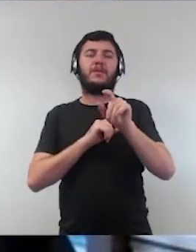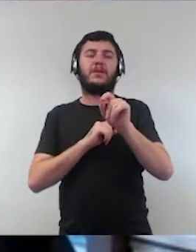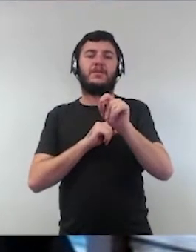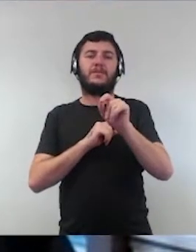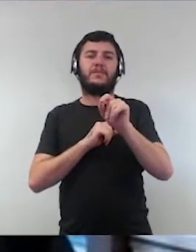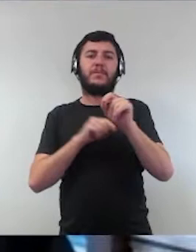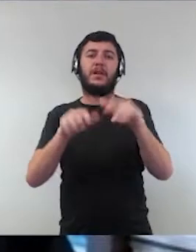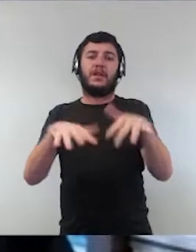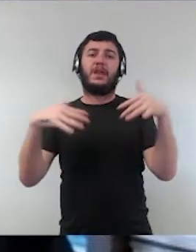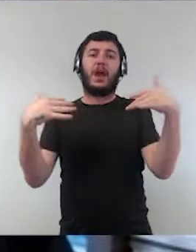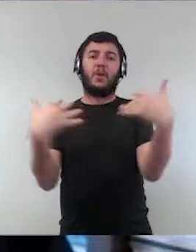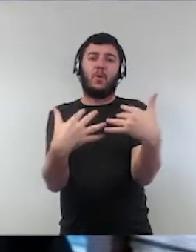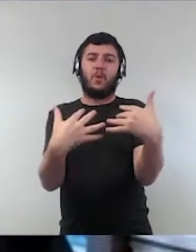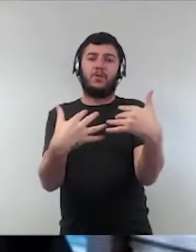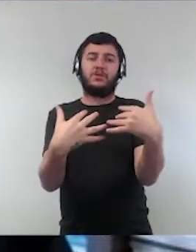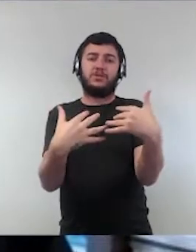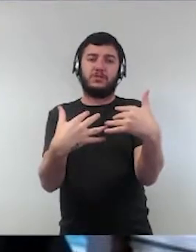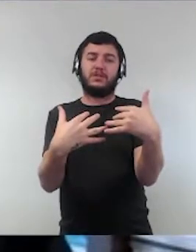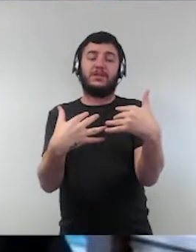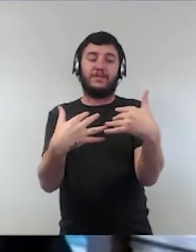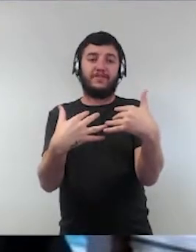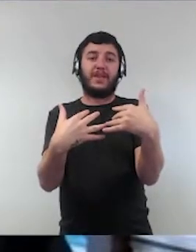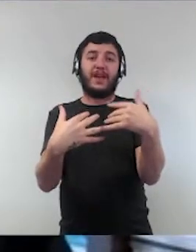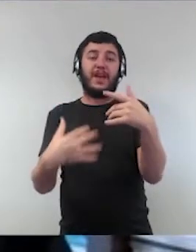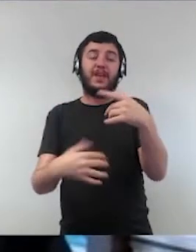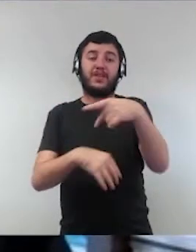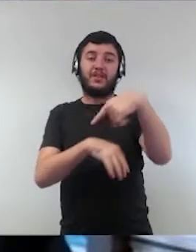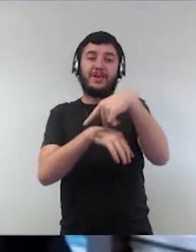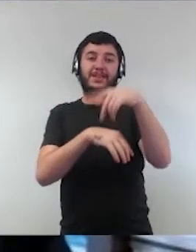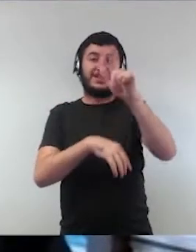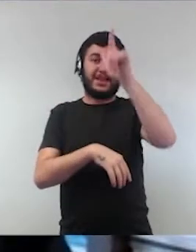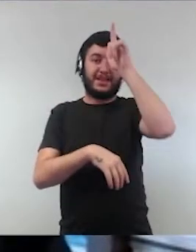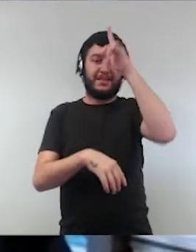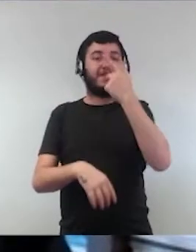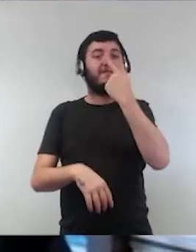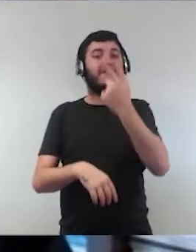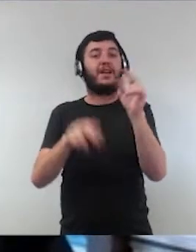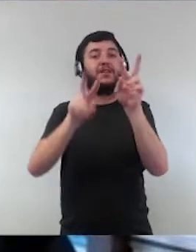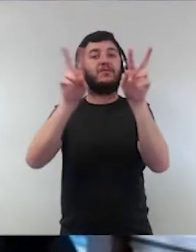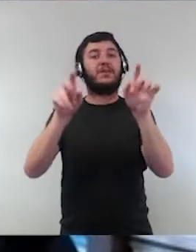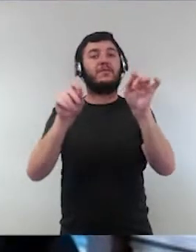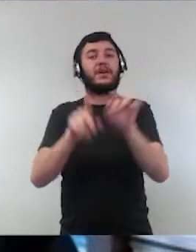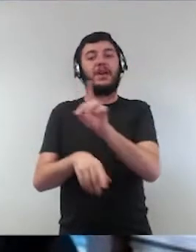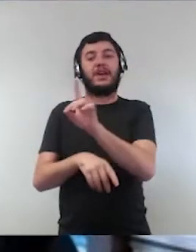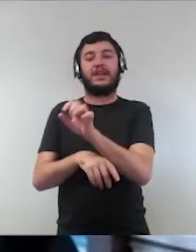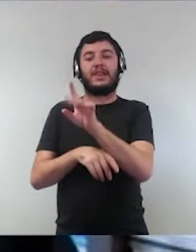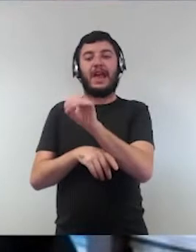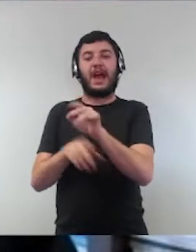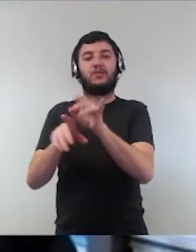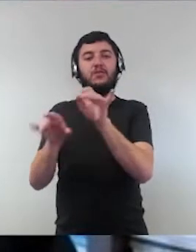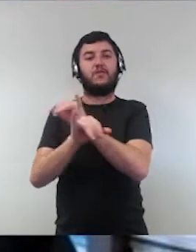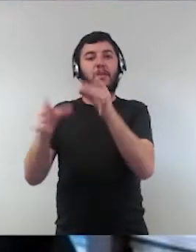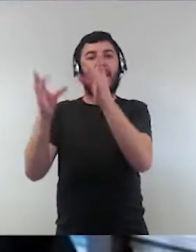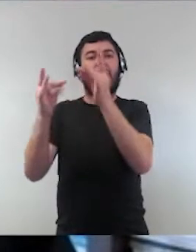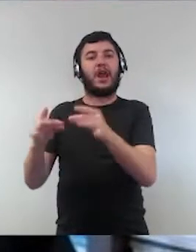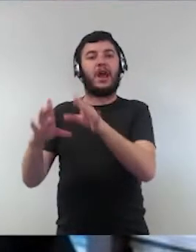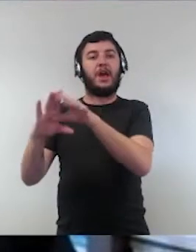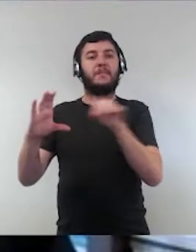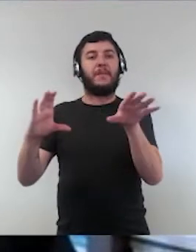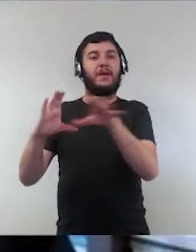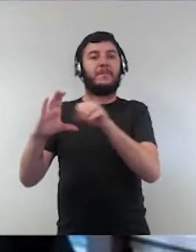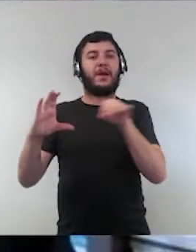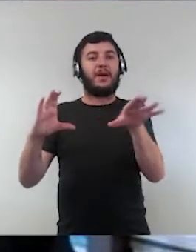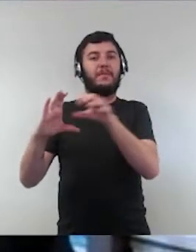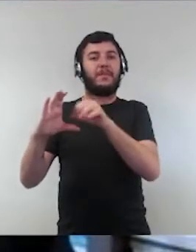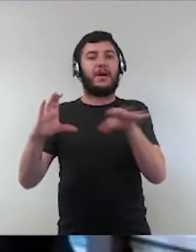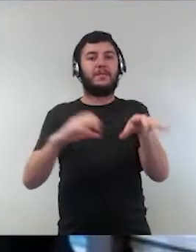da Corte Constitucional Alemã, que veda a transferência de dados para os Estados Unidos,